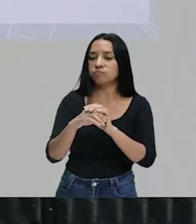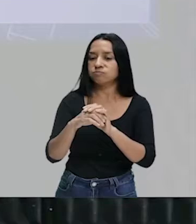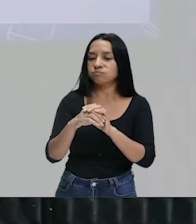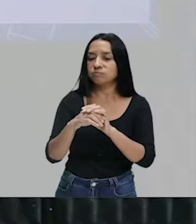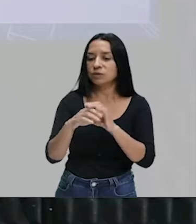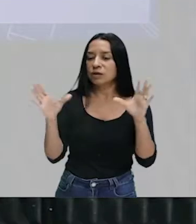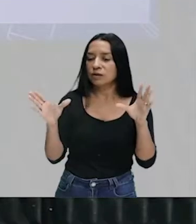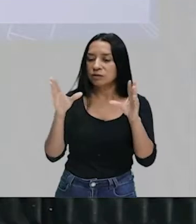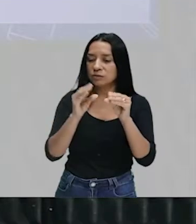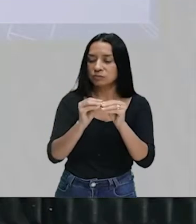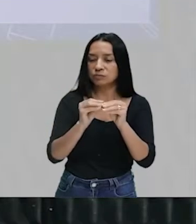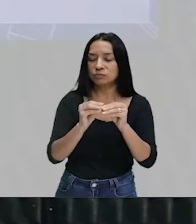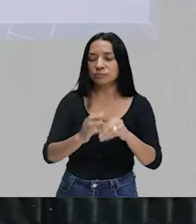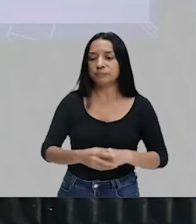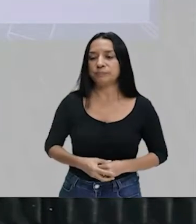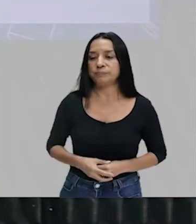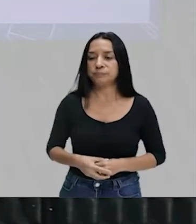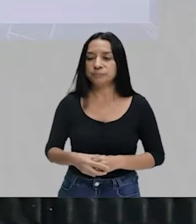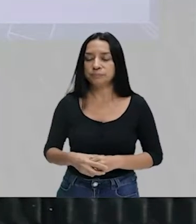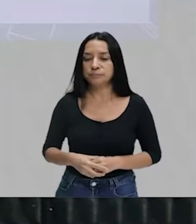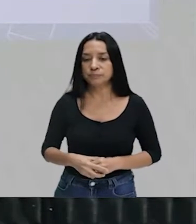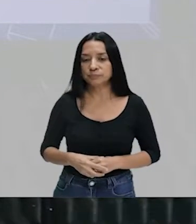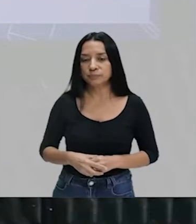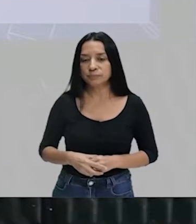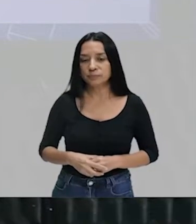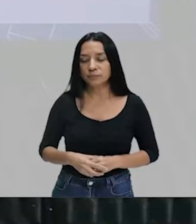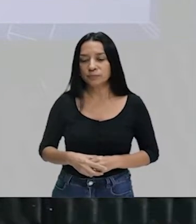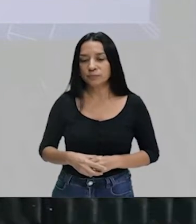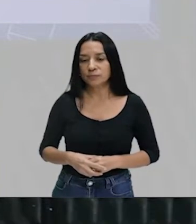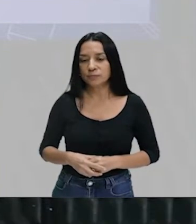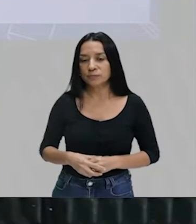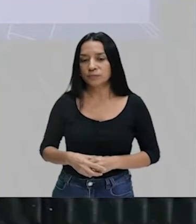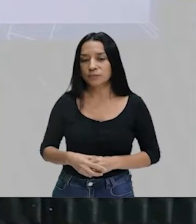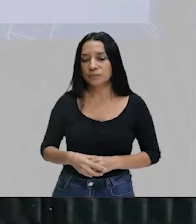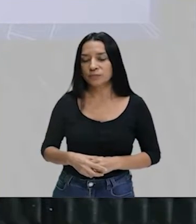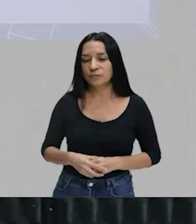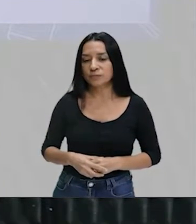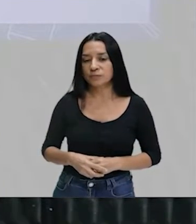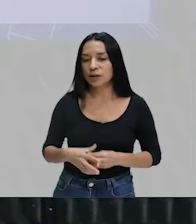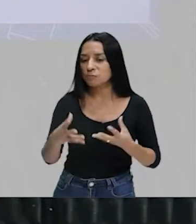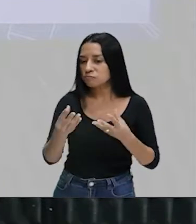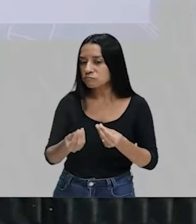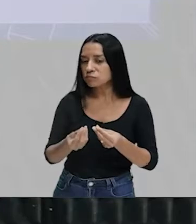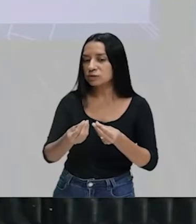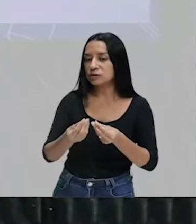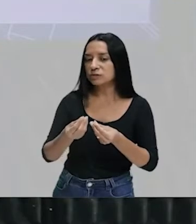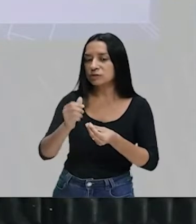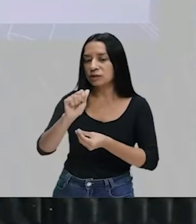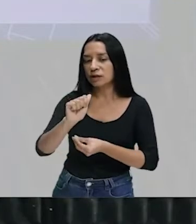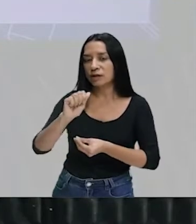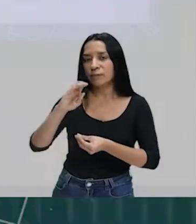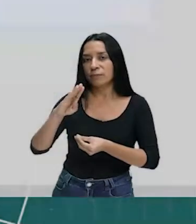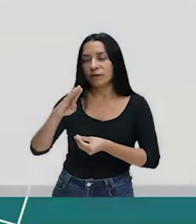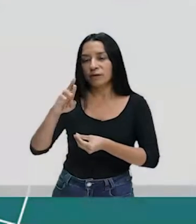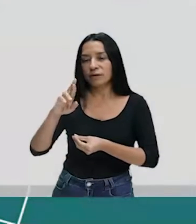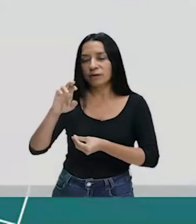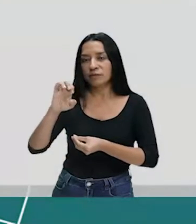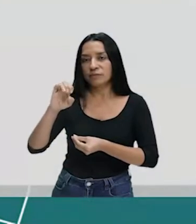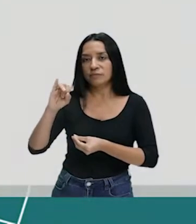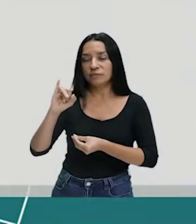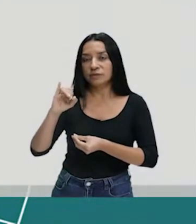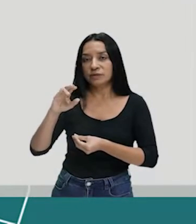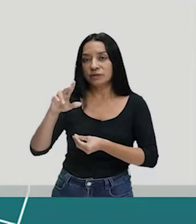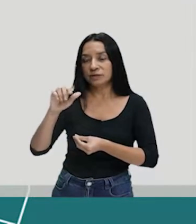comunicação mais resumida a muitas dessas abreviações quando elas são usadas em